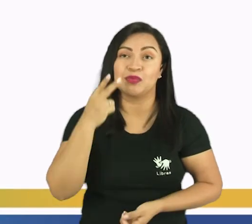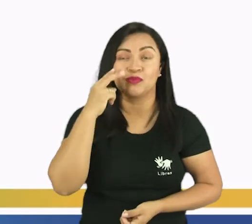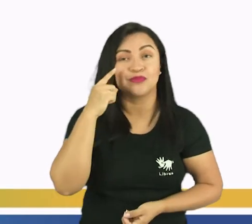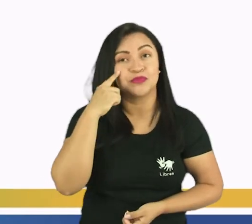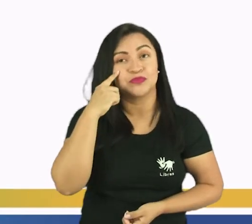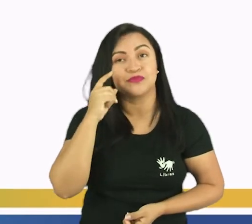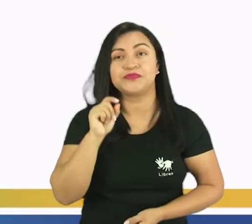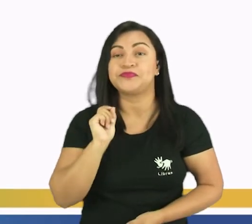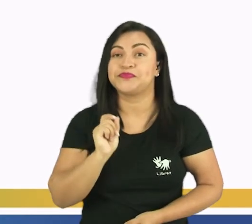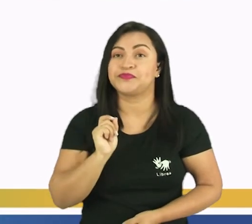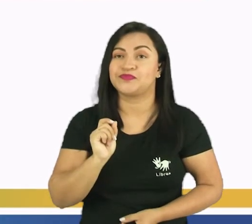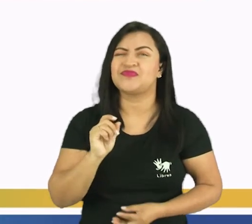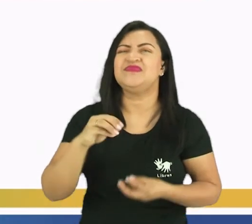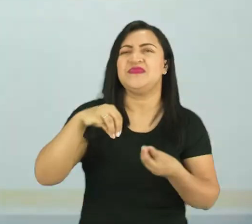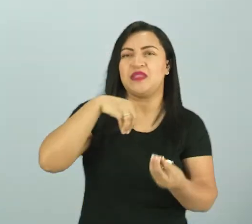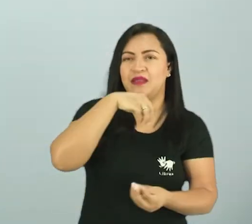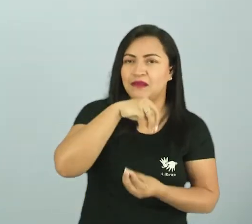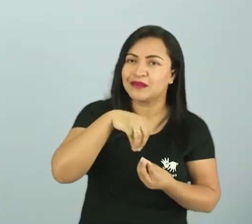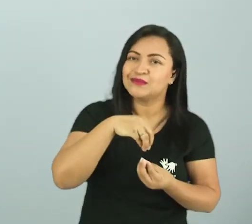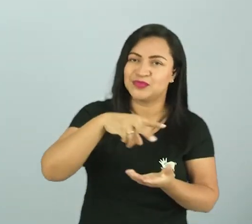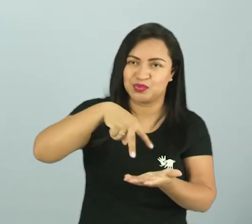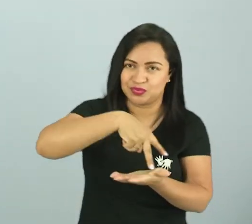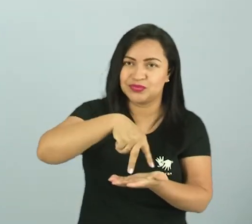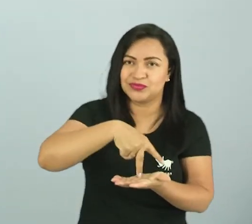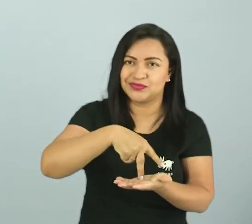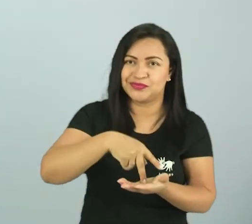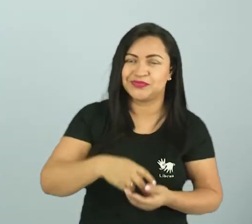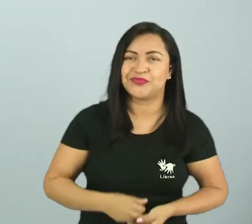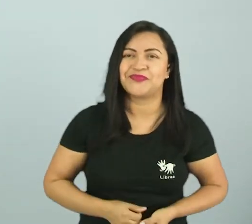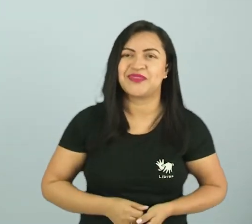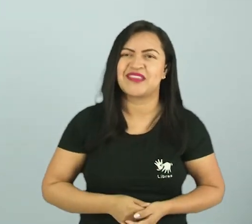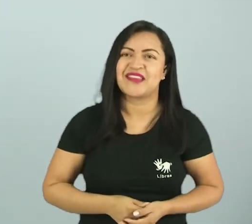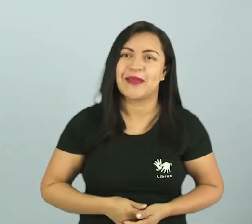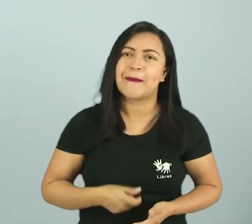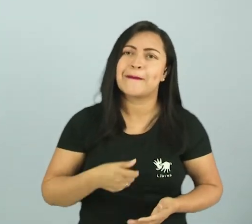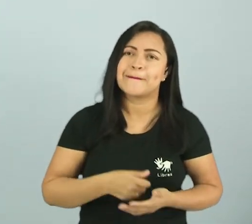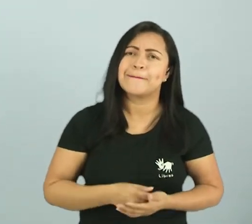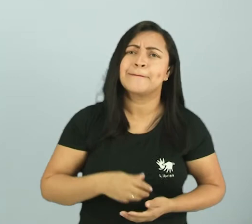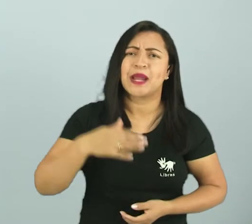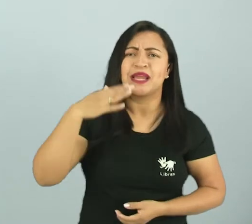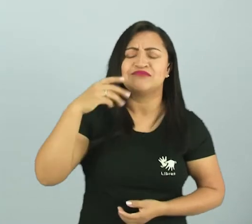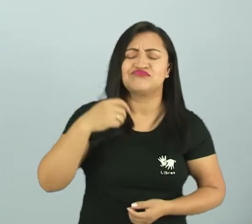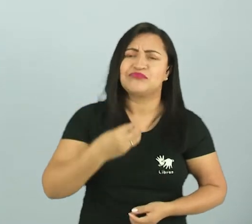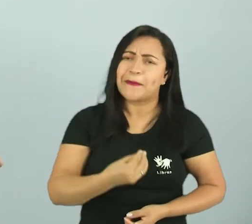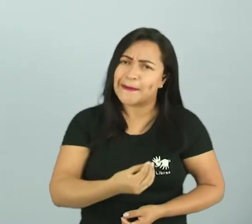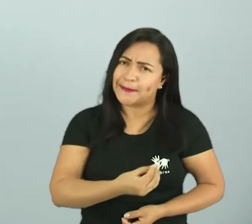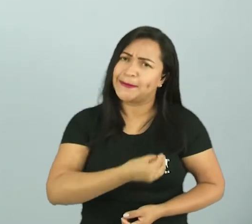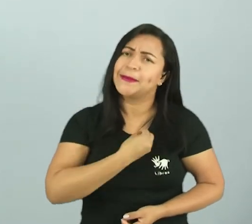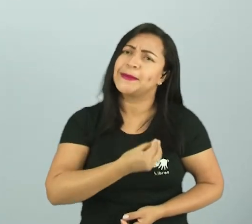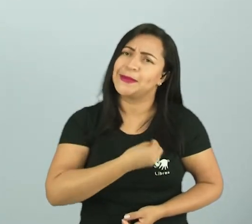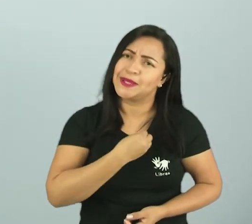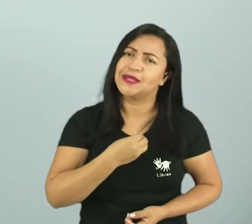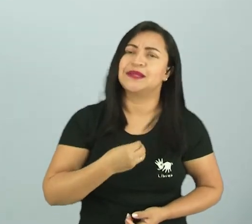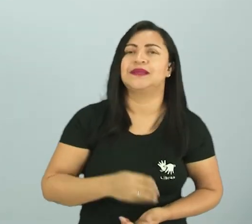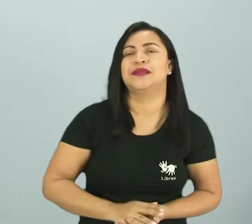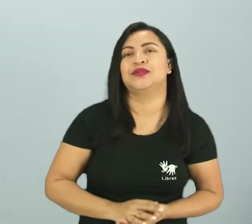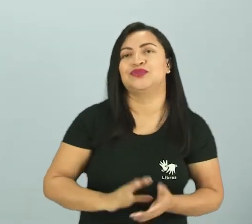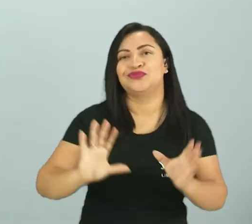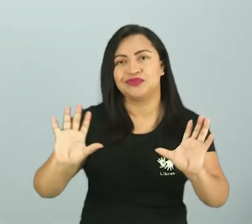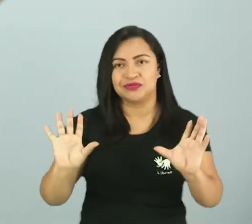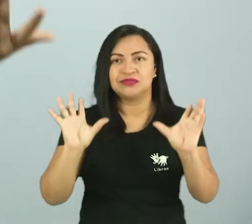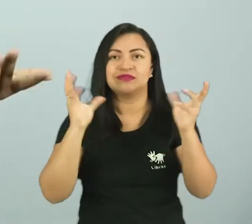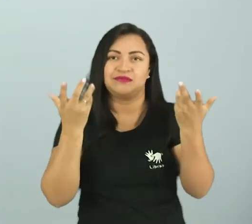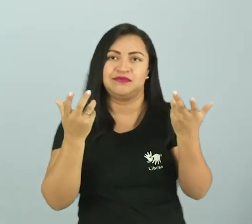que essa mistura ela tá bem marcada, né, em algumas danças. Como eu citei o frevo agora, vou